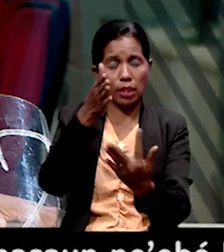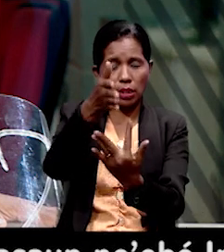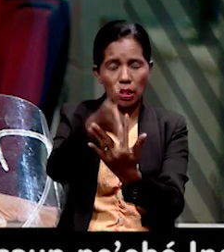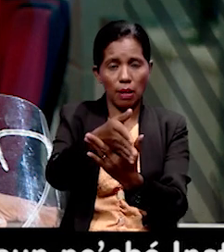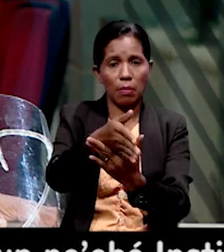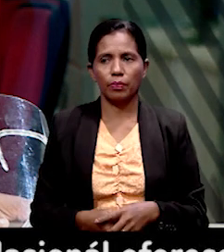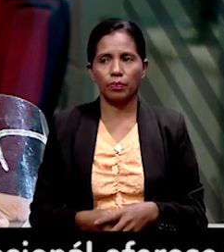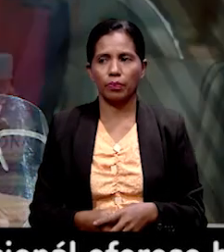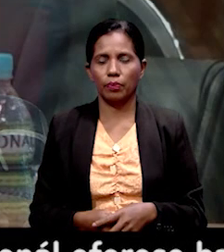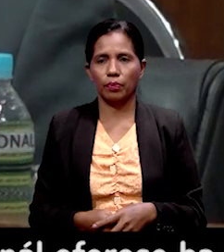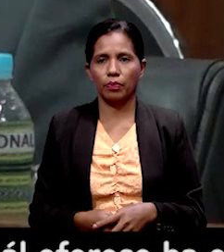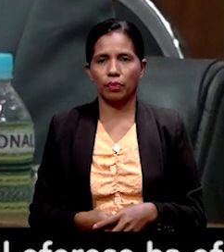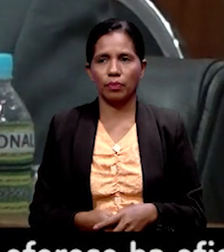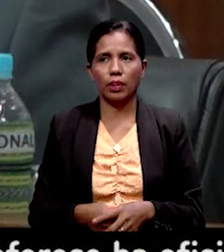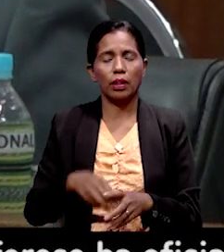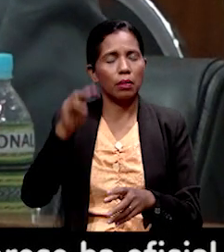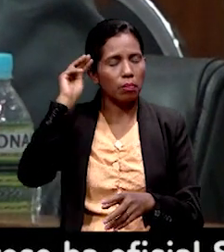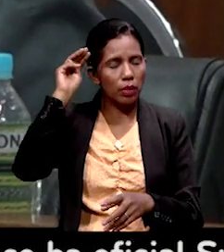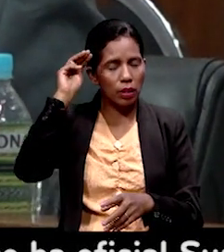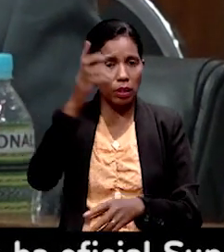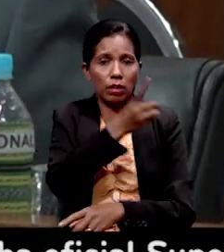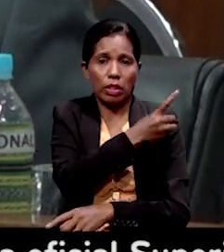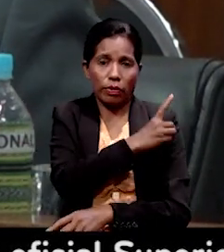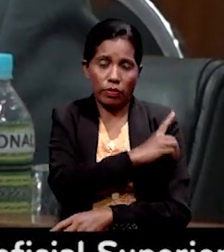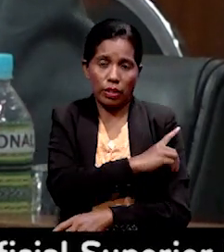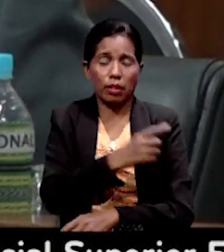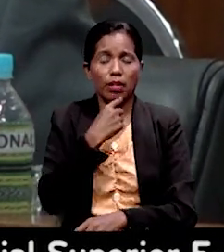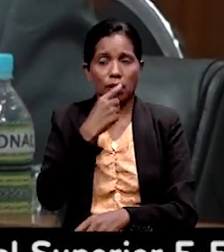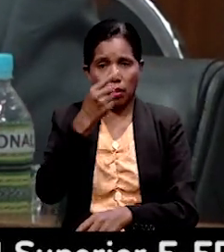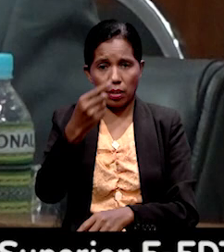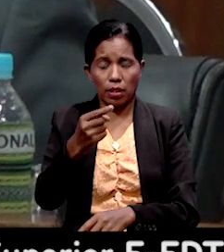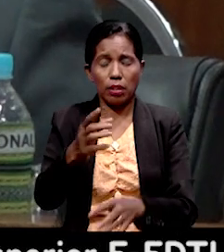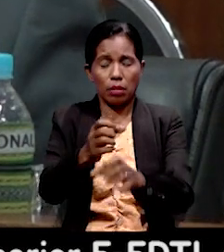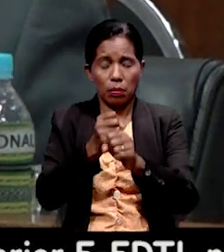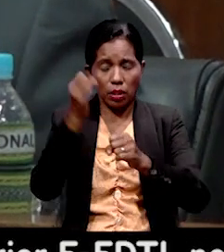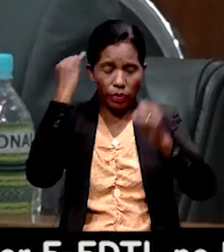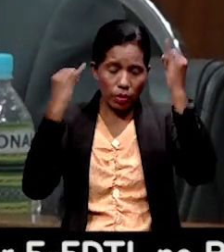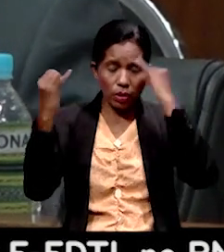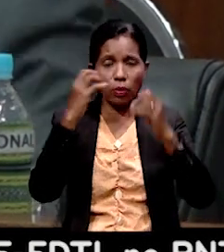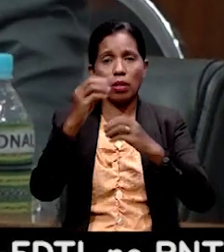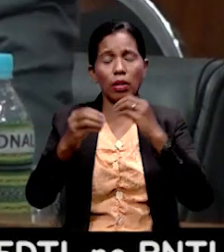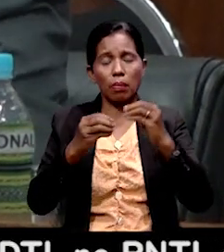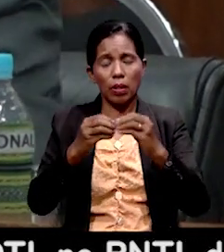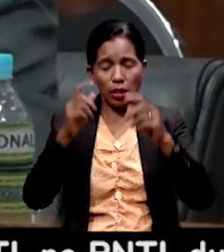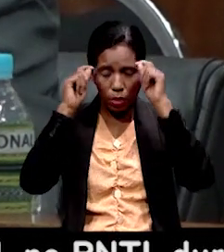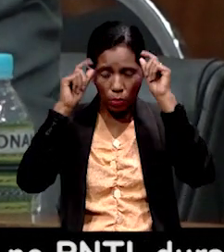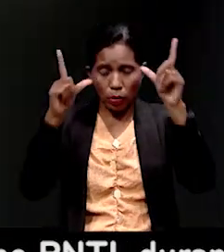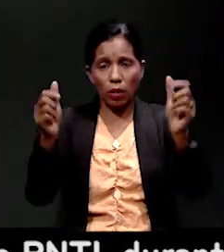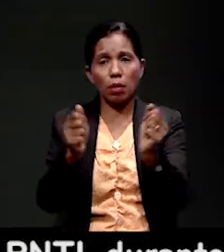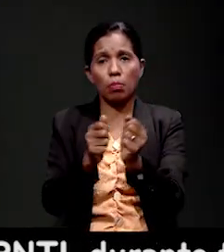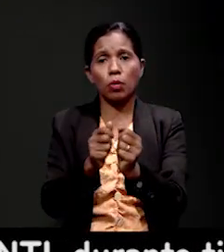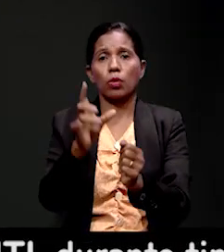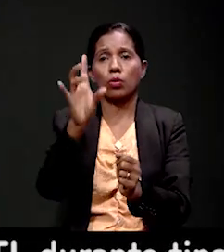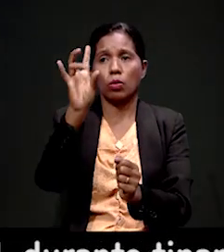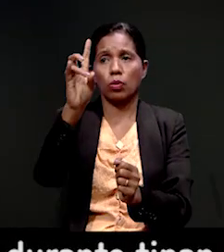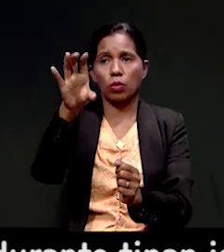Terrestre. Ministro Defesa Firmino Paixão Ateteng, nia parte simon informação kona ba Timor 800 hitu resin tama